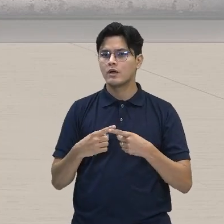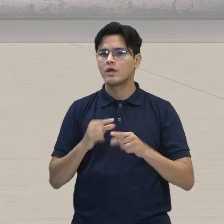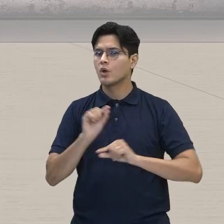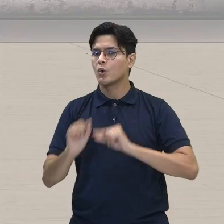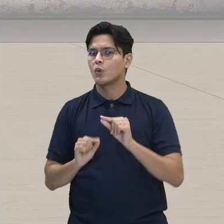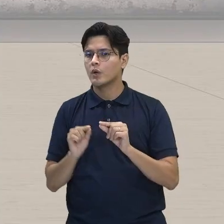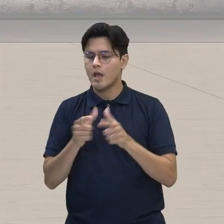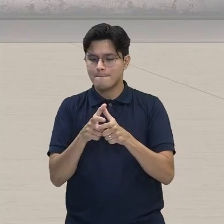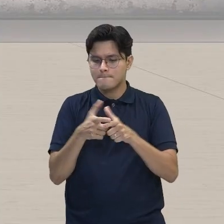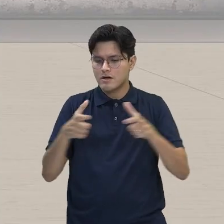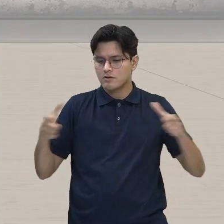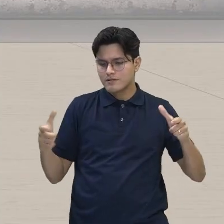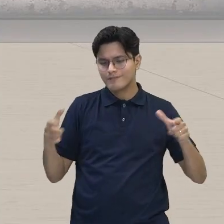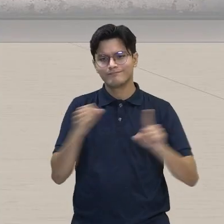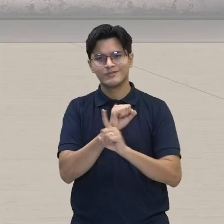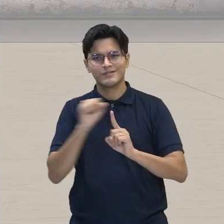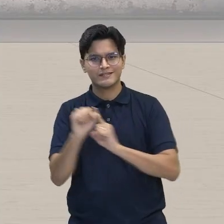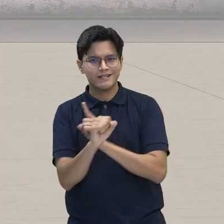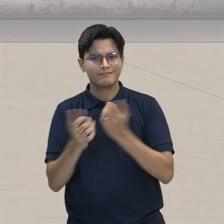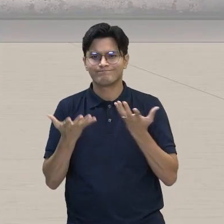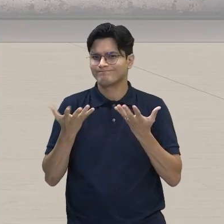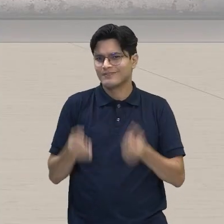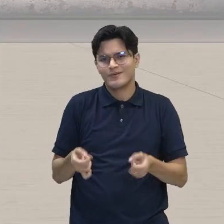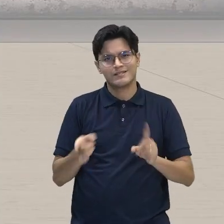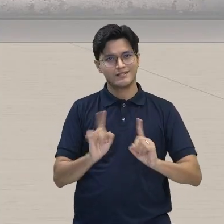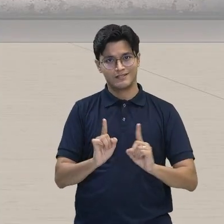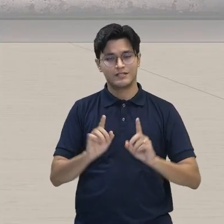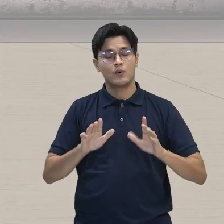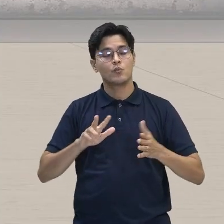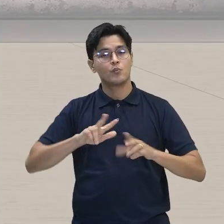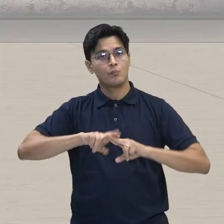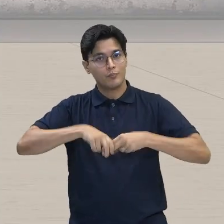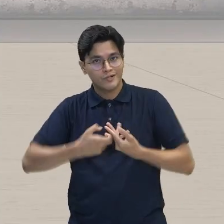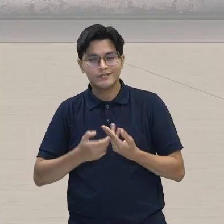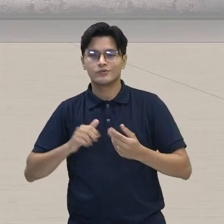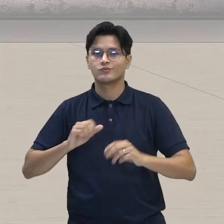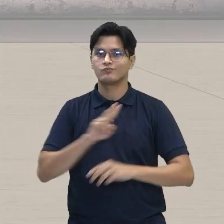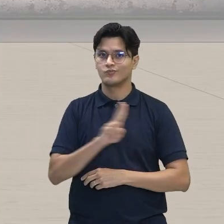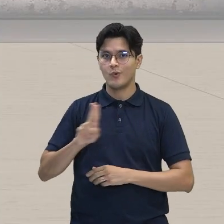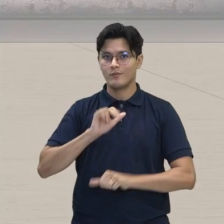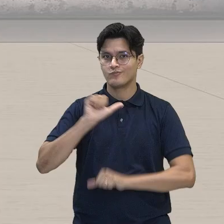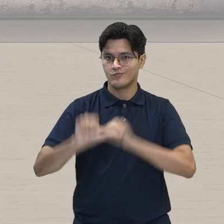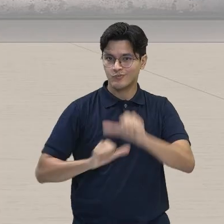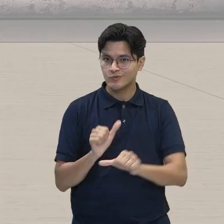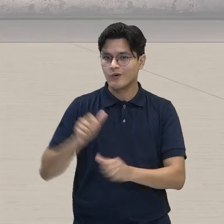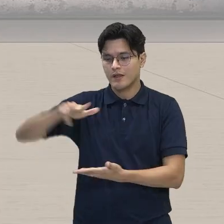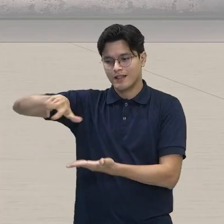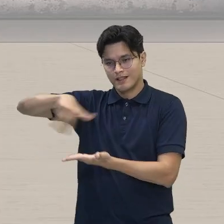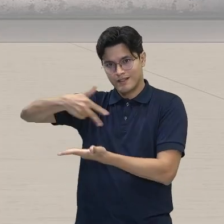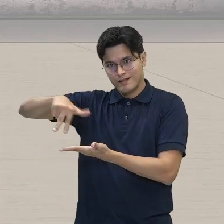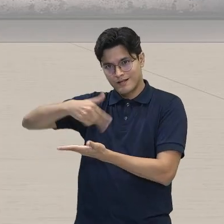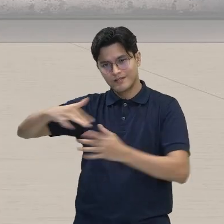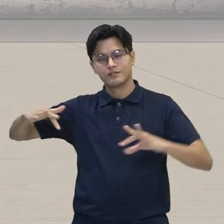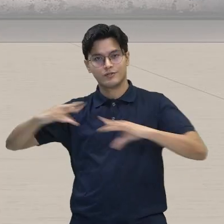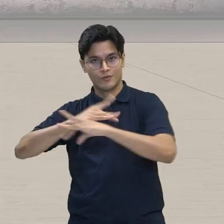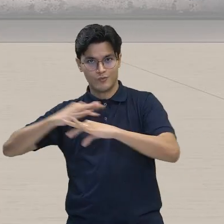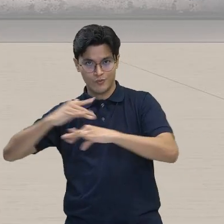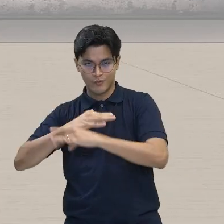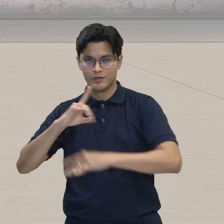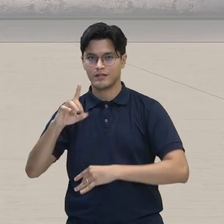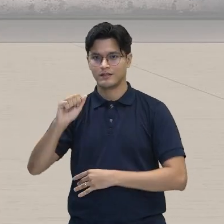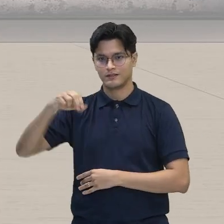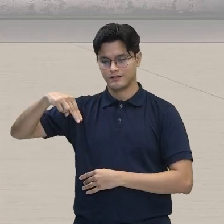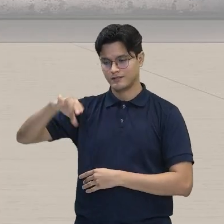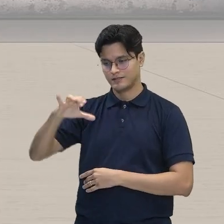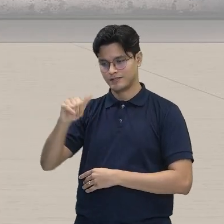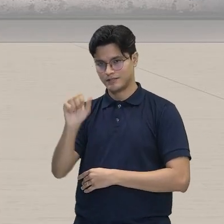se chamar de danças urbanas. E assim como todos os outros estilos de dança, as danças urbanas têm as suas